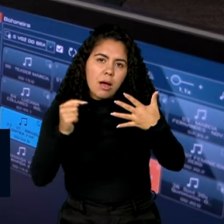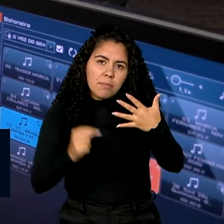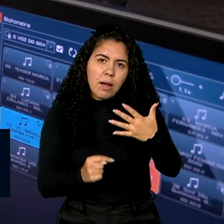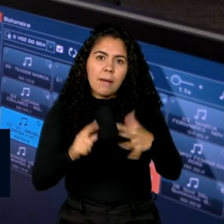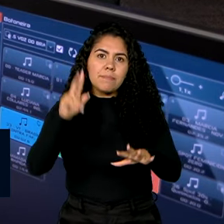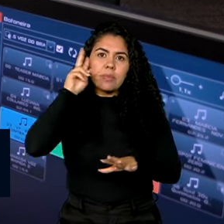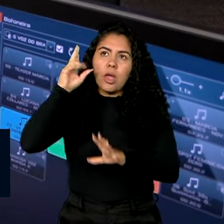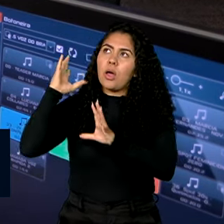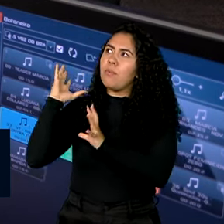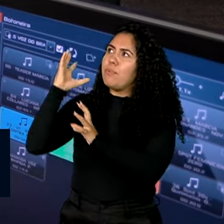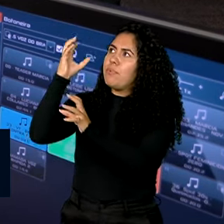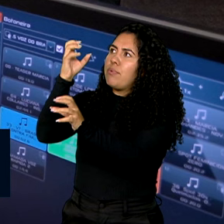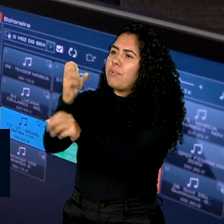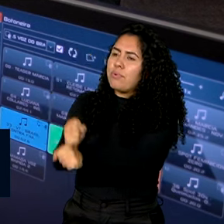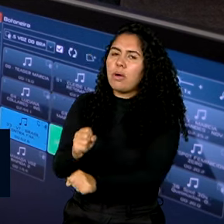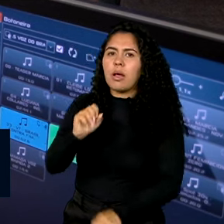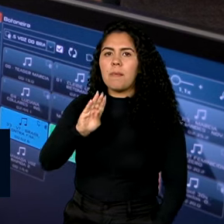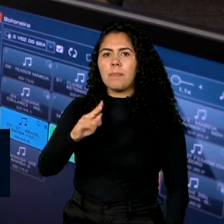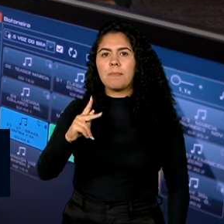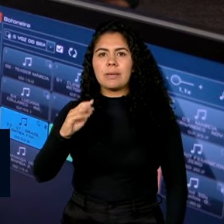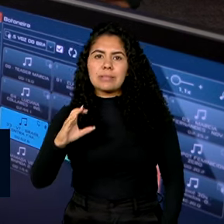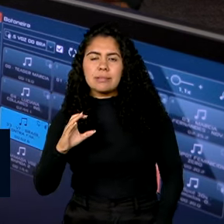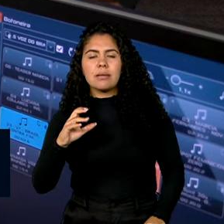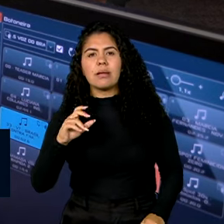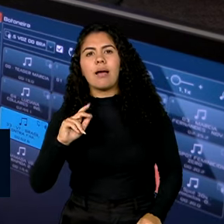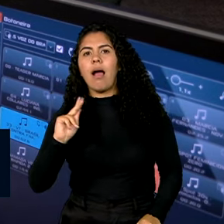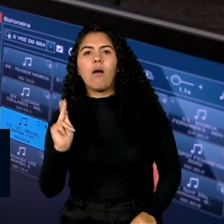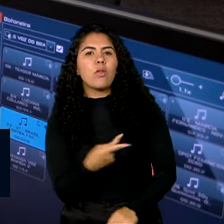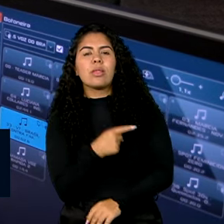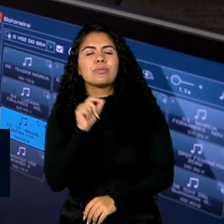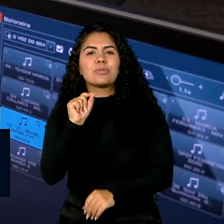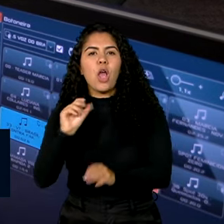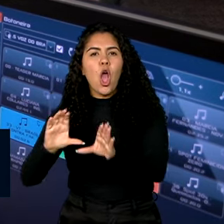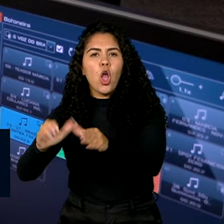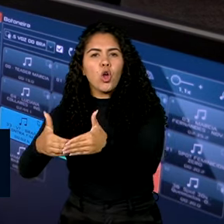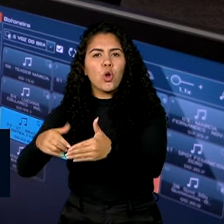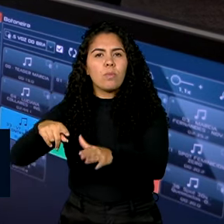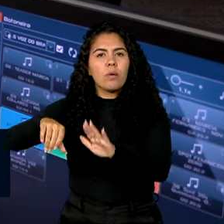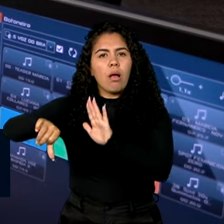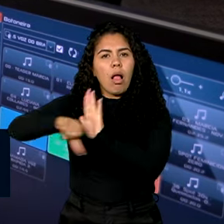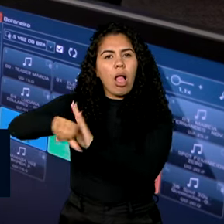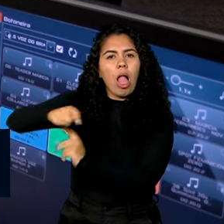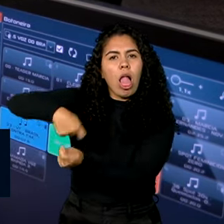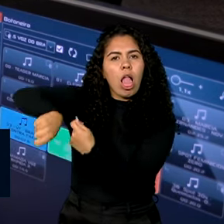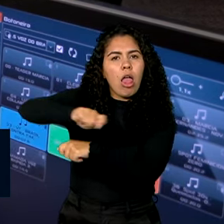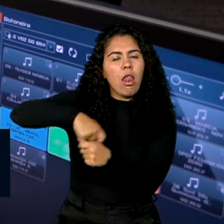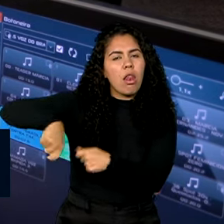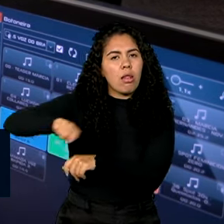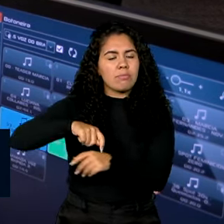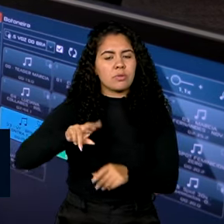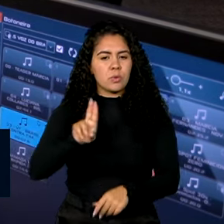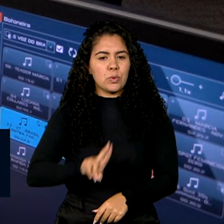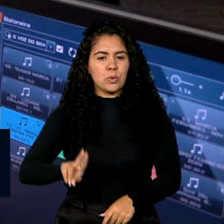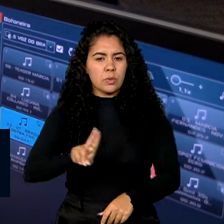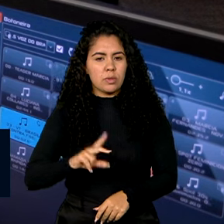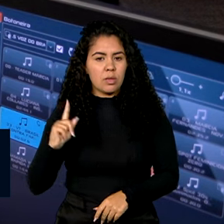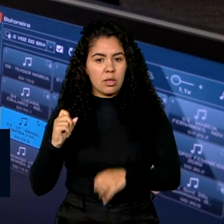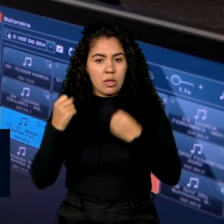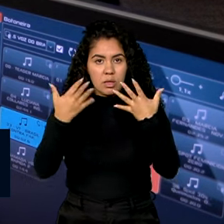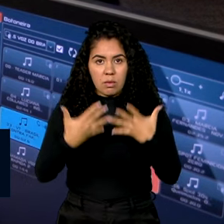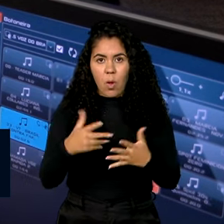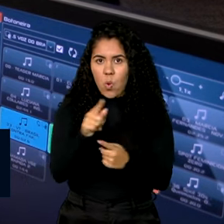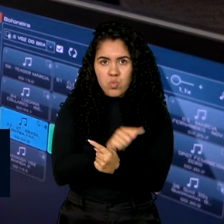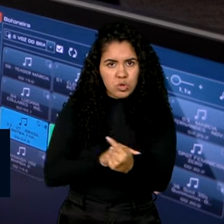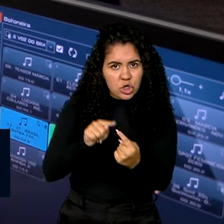BPC o usuário do BPC quem o fralda mas as quadrilhas que se especializaram para isso e nem o cadastro atualização cadastral tem o